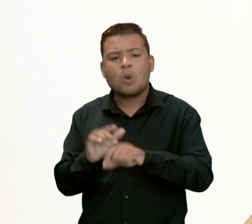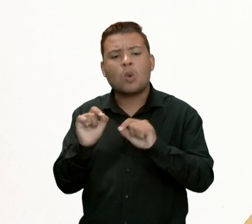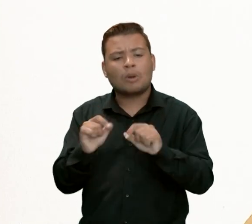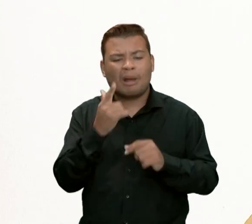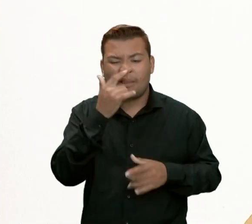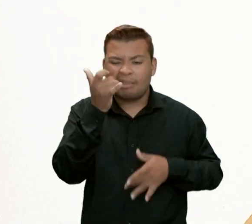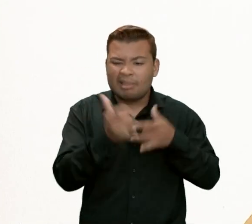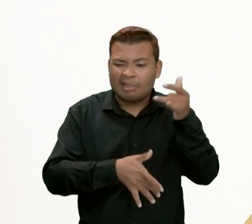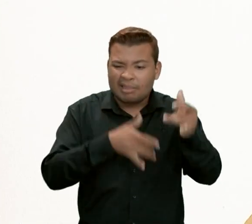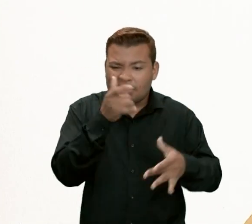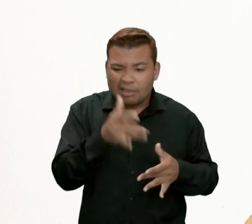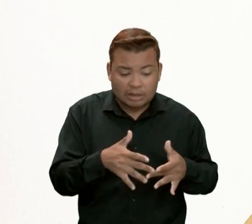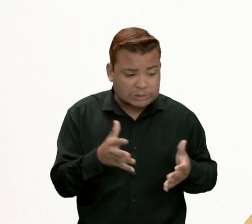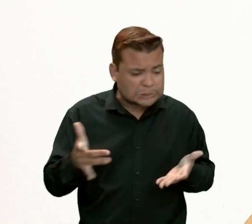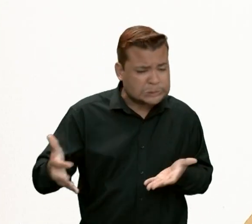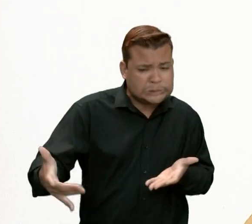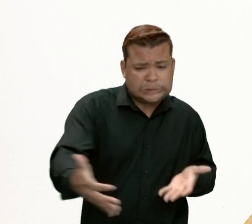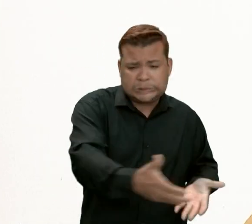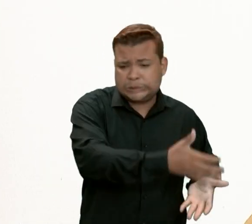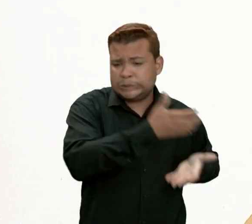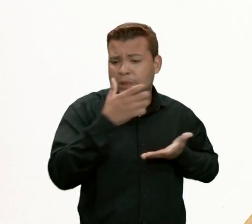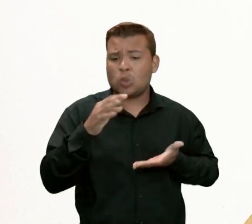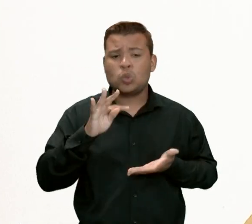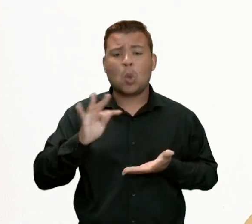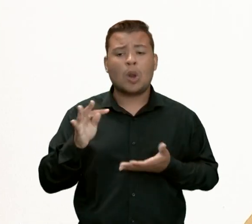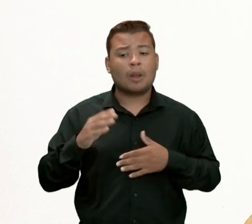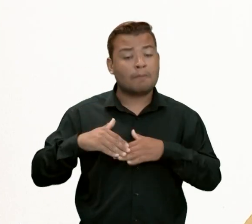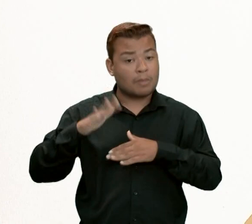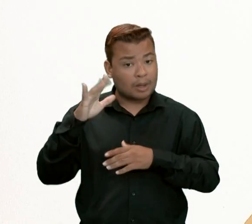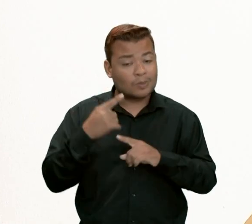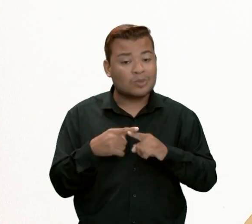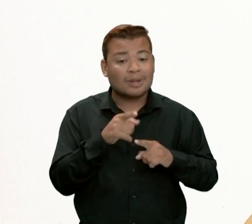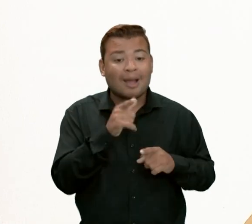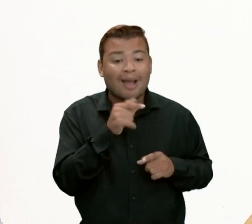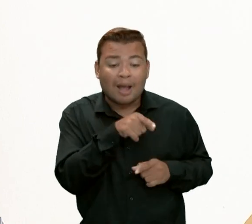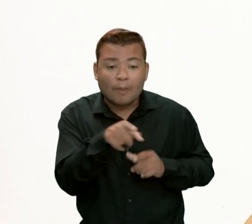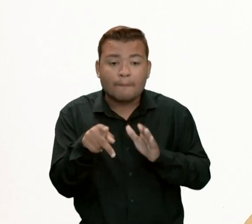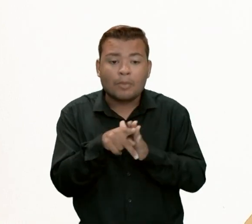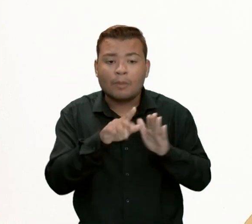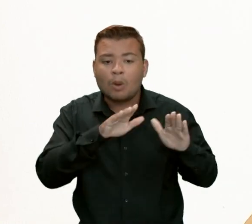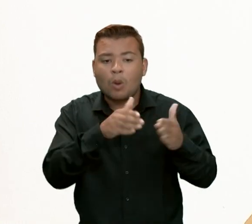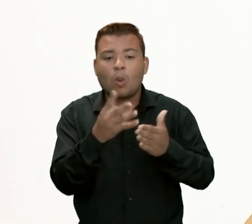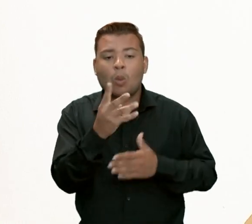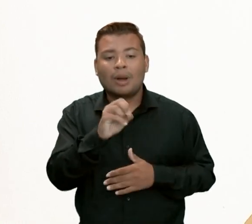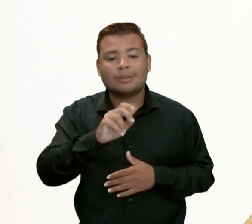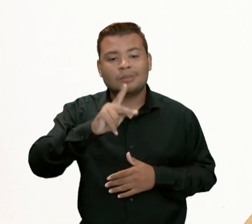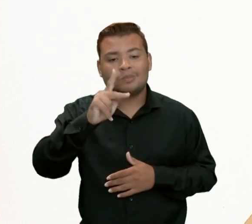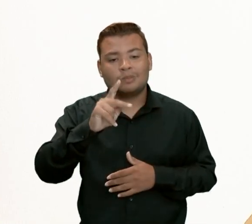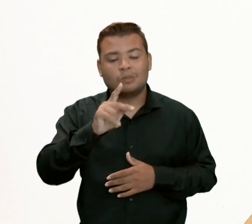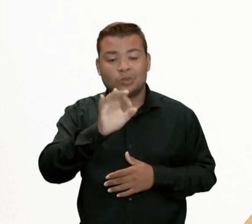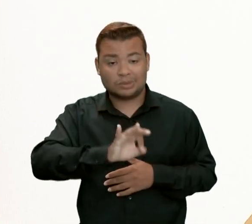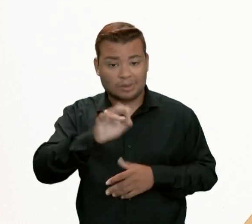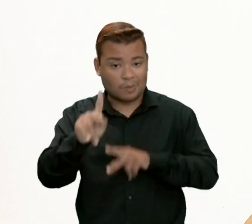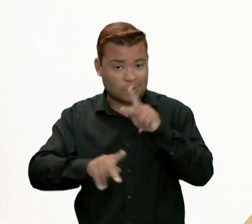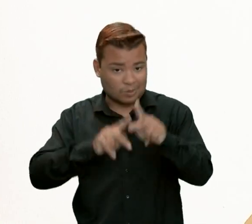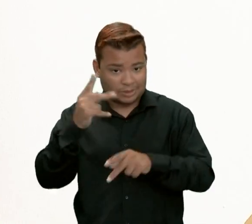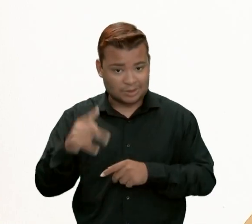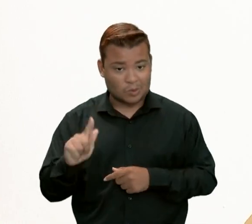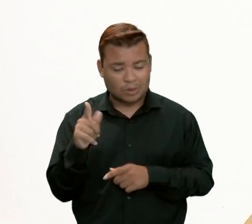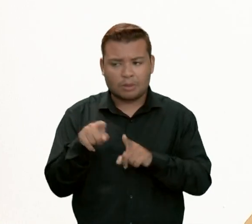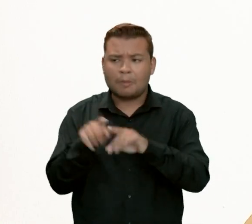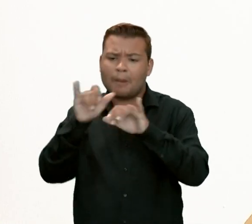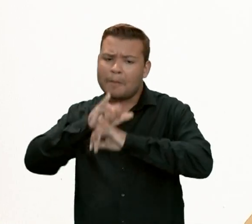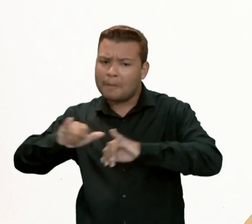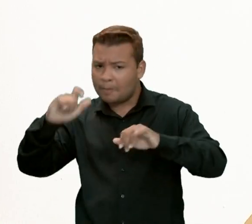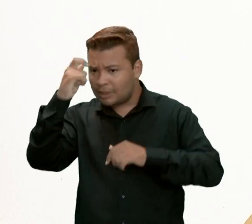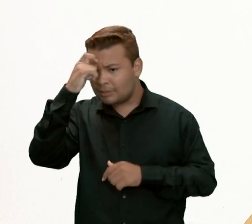de lixo da bacia que abastece 40% da população goiana, além de promover a conscientização da população. Vamos